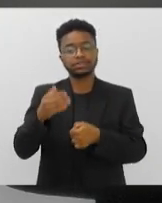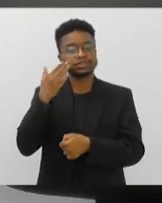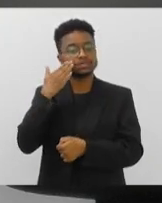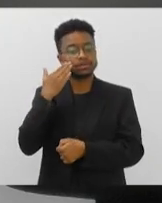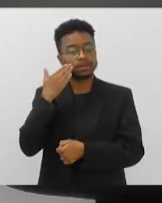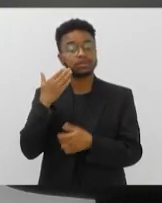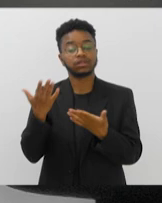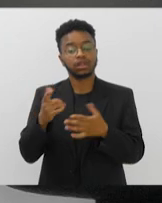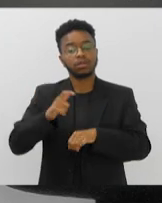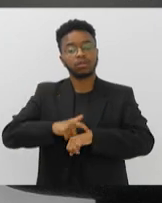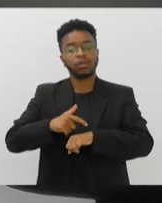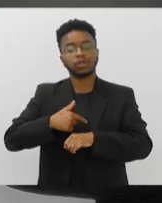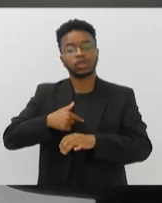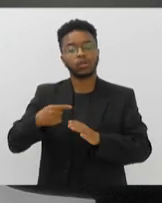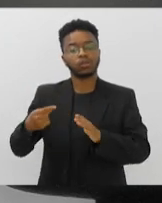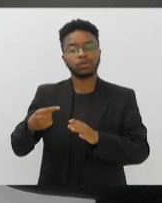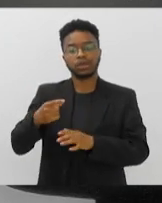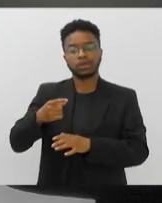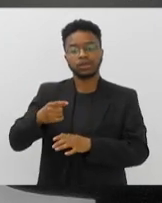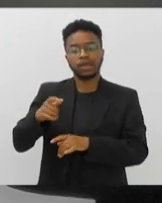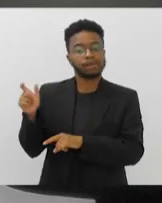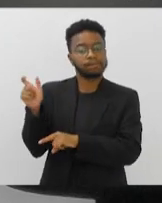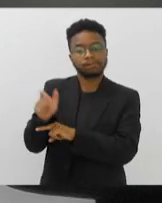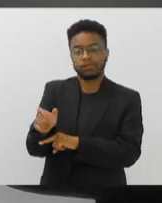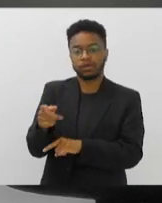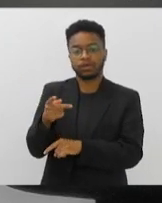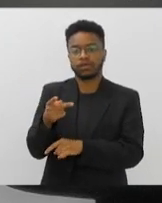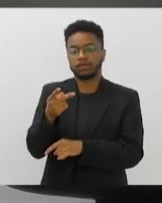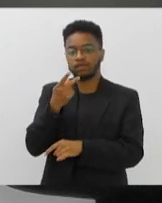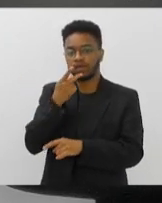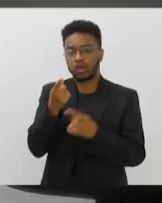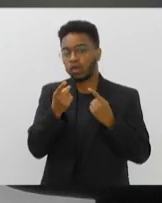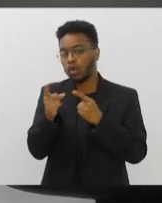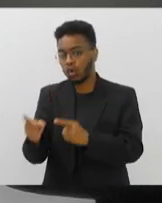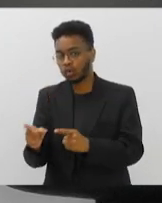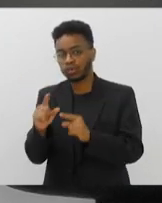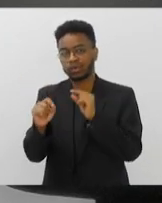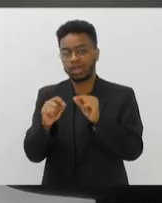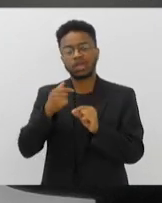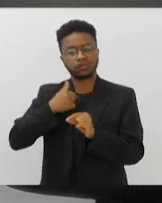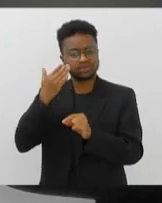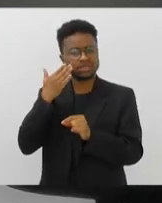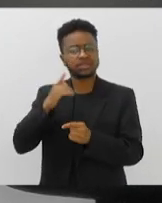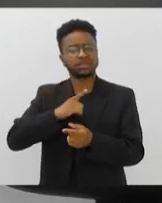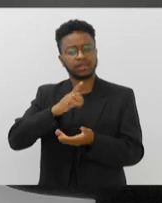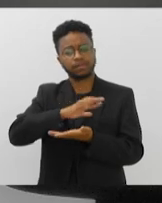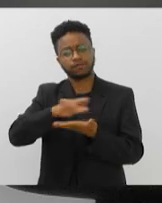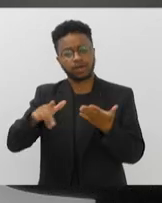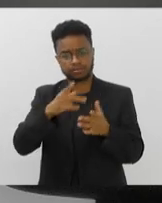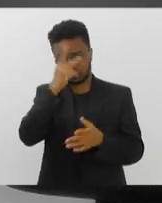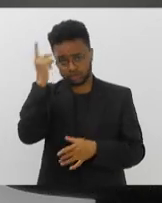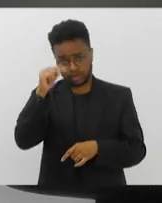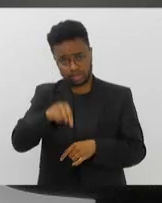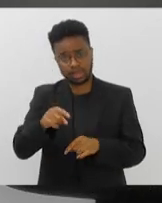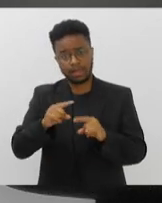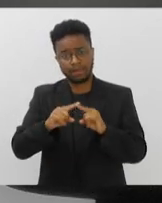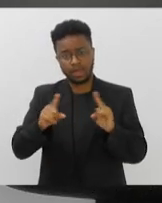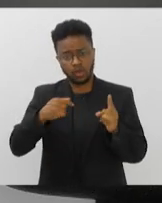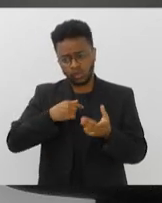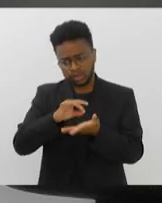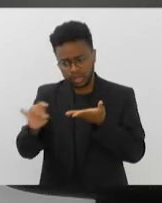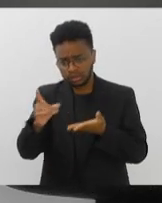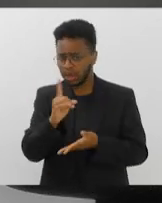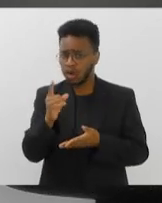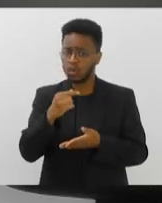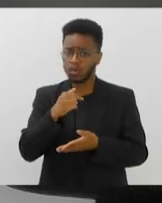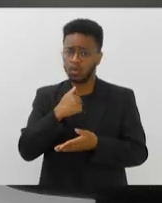quando eu critico assim os conselhos gente que eu sei que tem muitos representantes conselhos aqui não é porque eu detesto os conselhos pelo contrário porque eu amo os conselhos porque eu